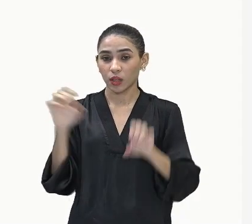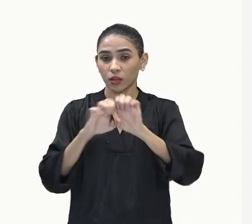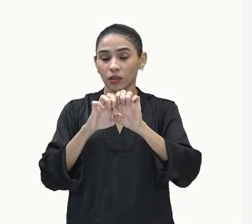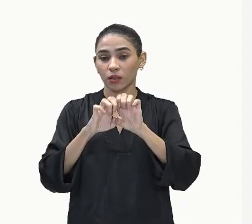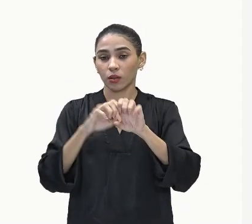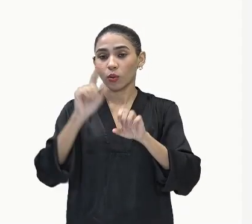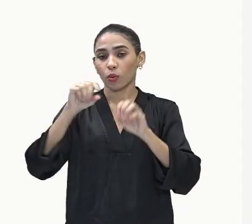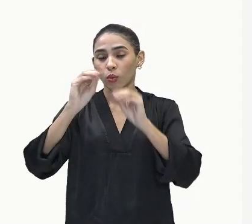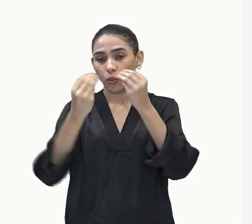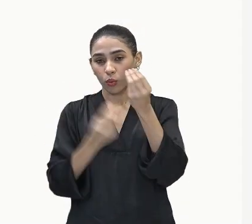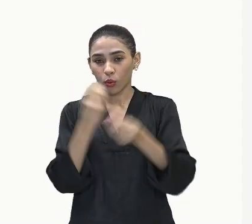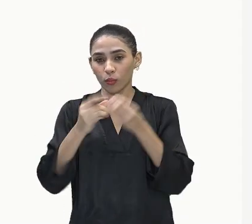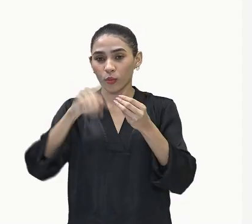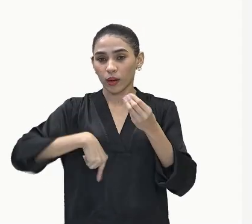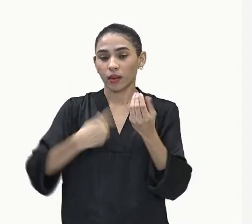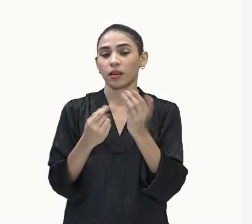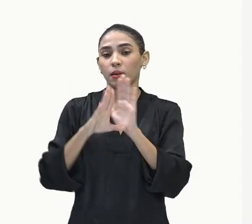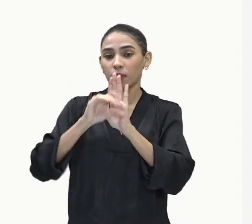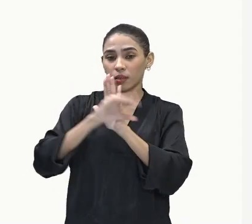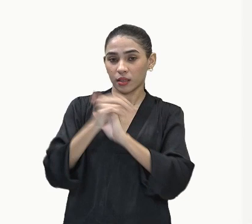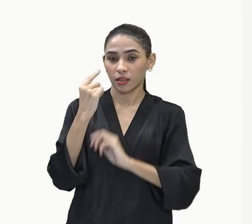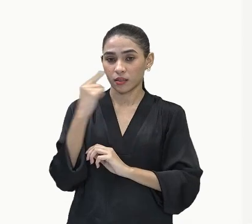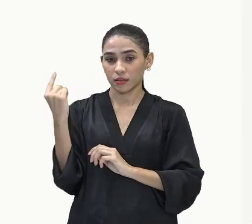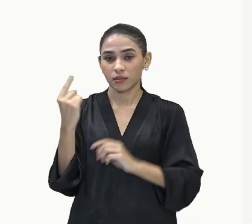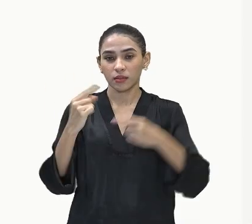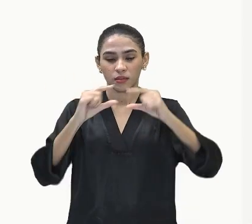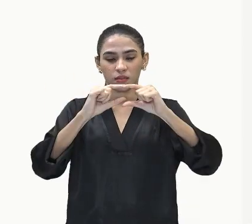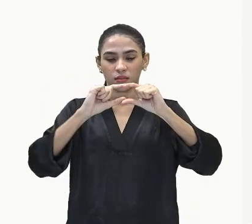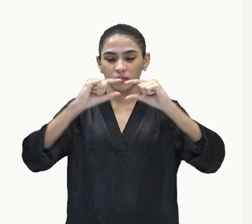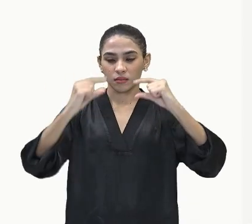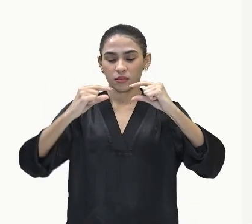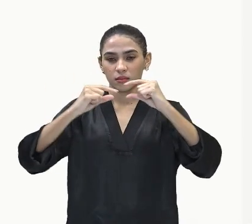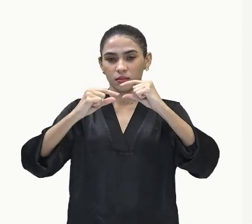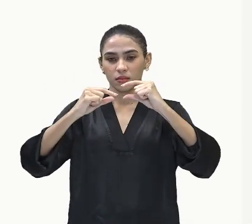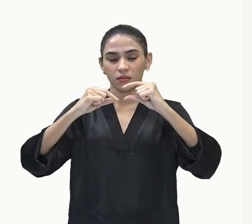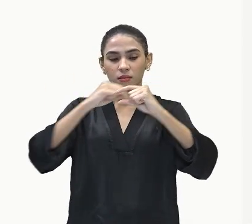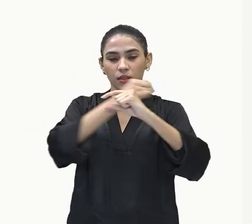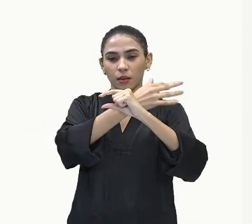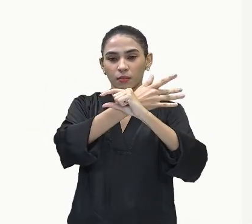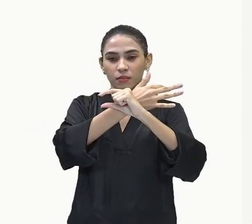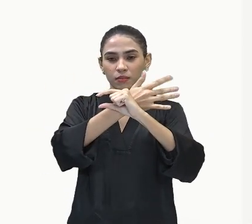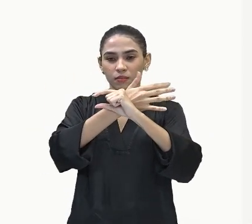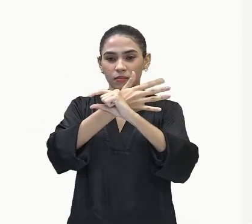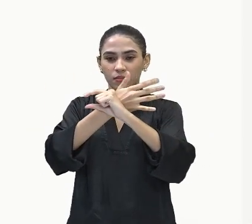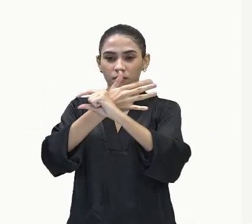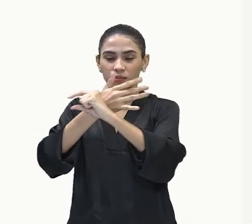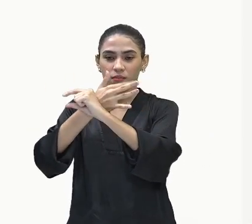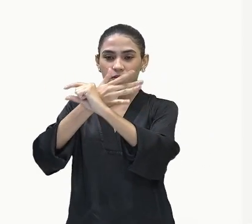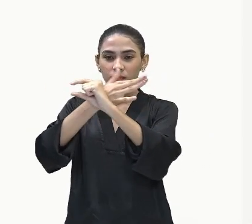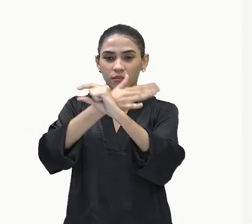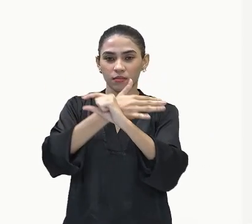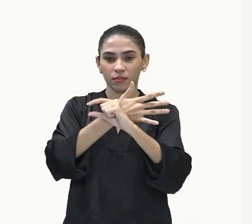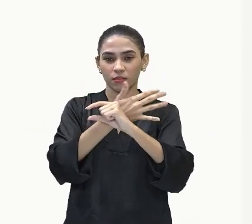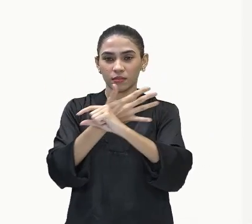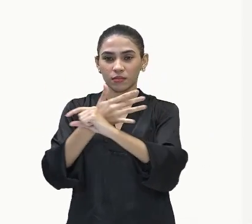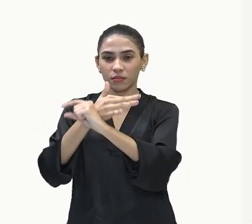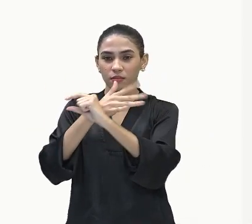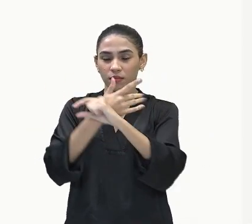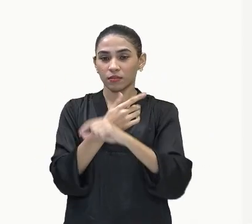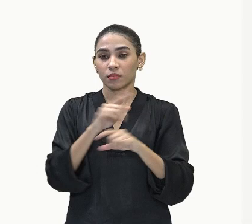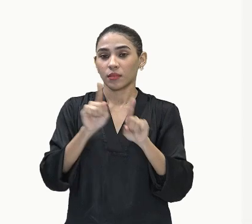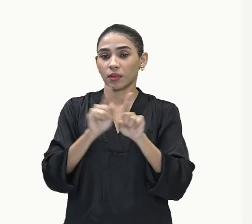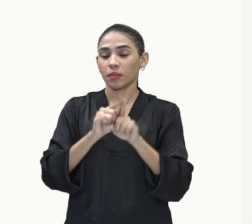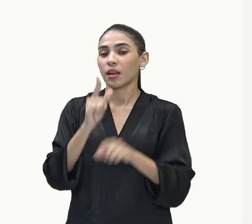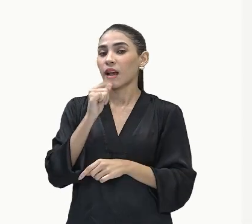só aqui a gente tem a bactéria o flagelo que auxilia o processo de locomoção a representação da